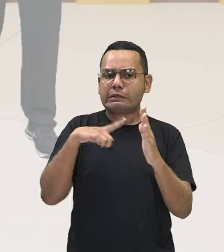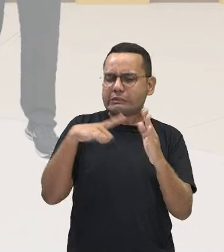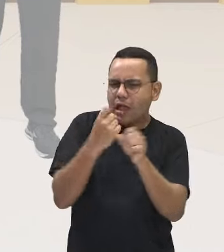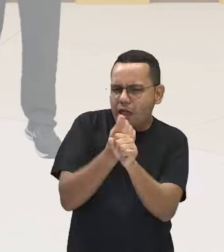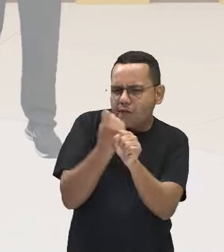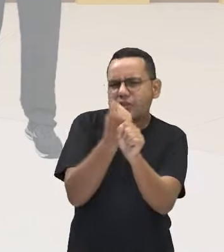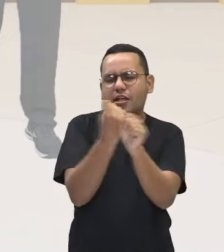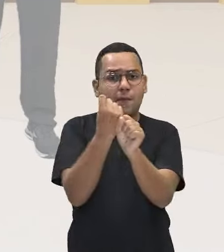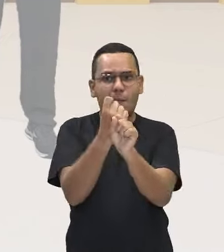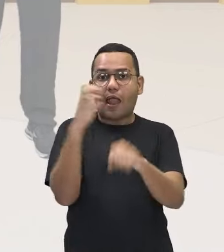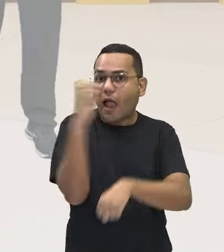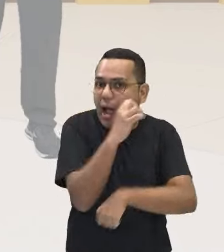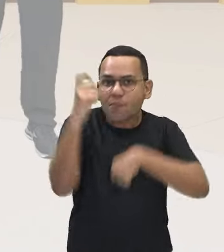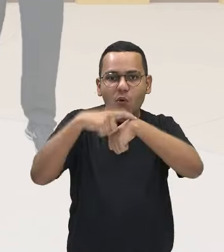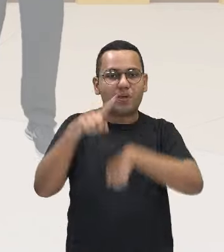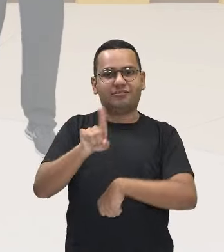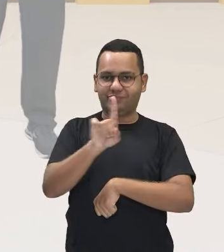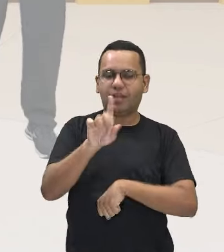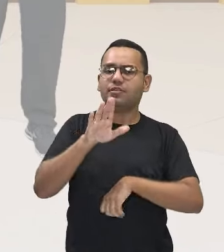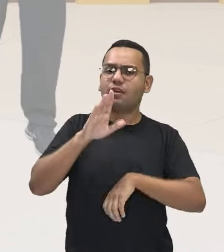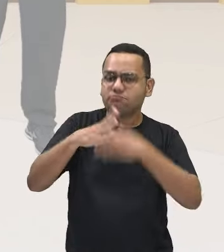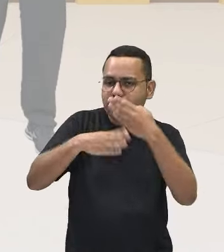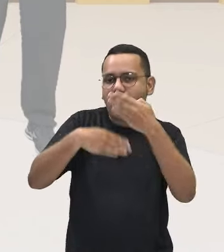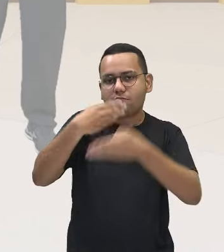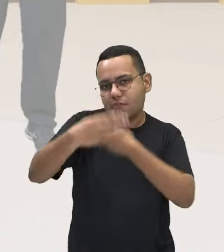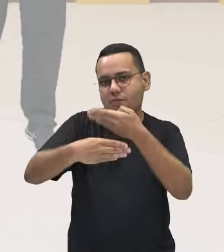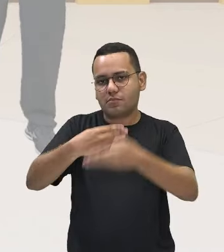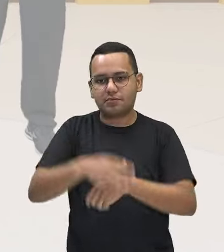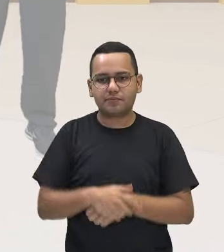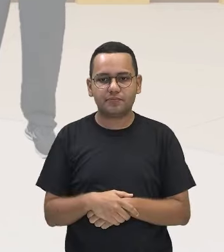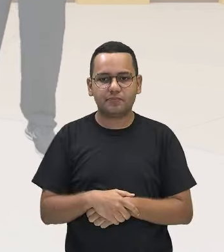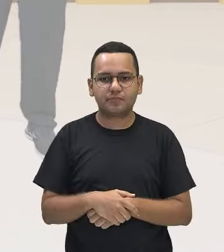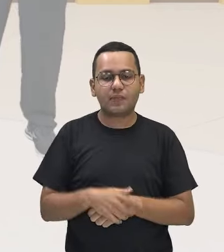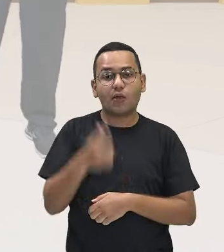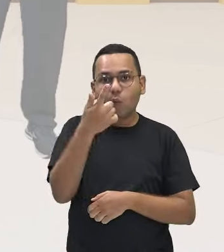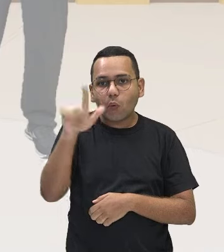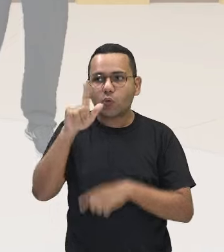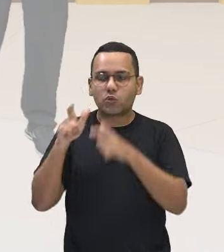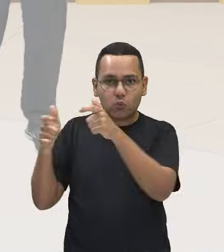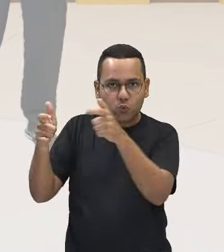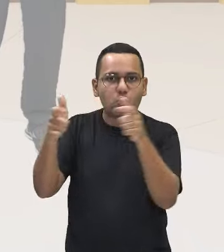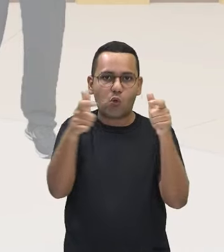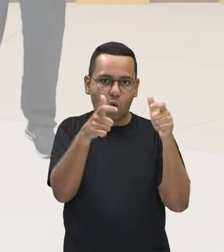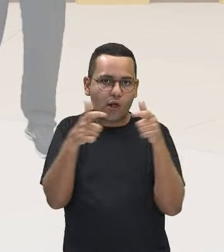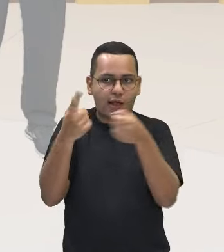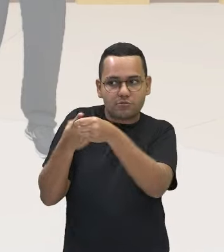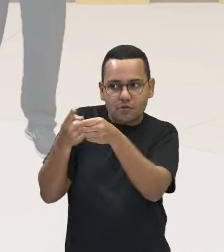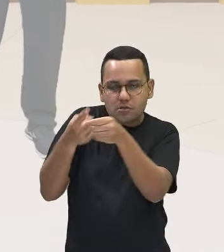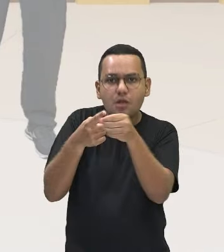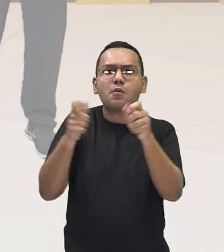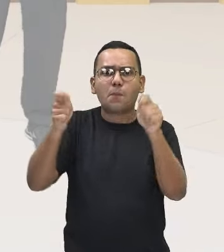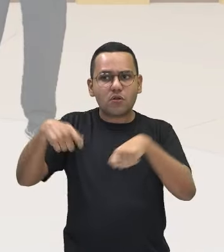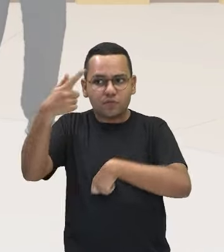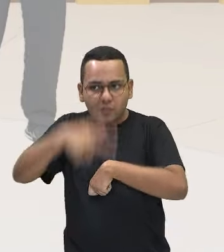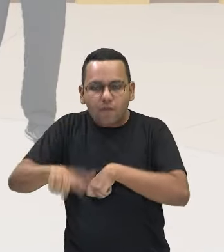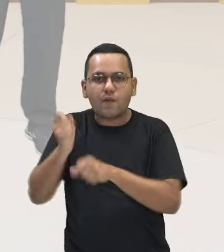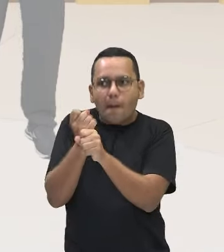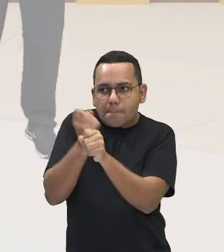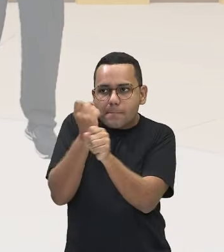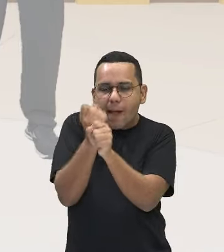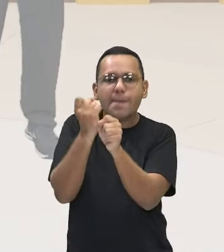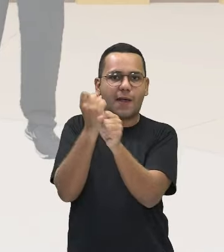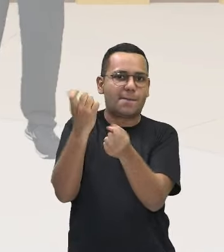como, de repente, em várias comunidades ou cidades, né, de todo o nosso interior, que também tem,